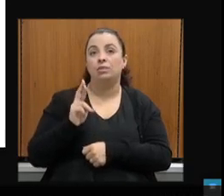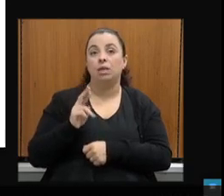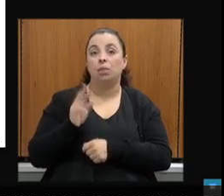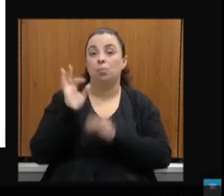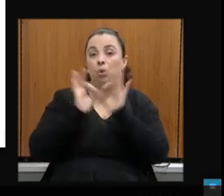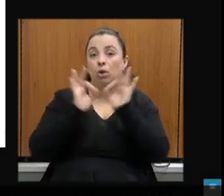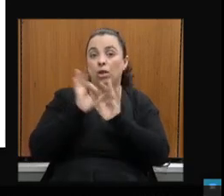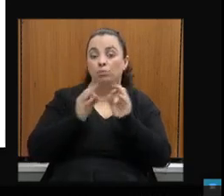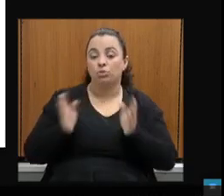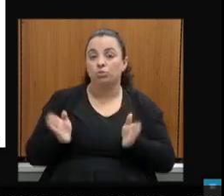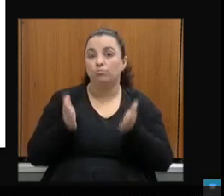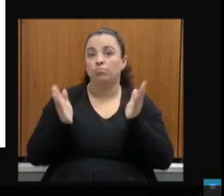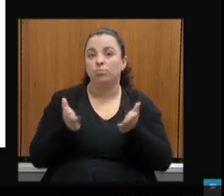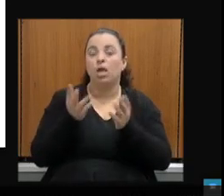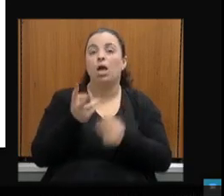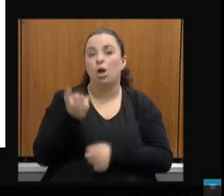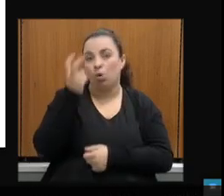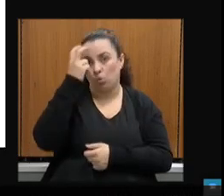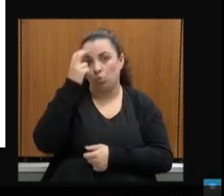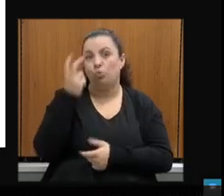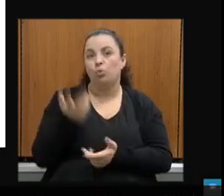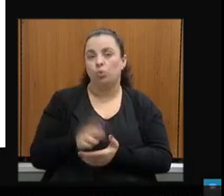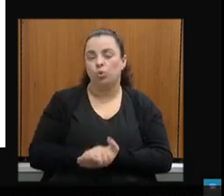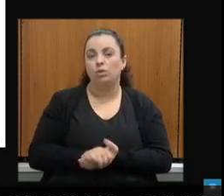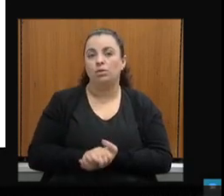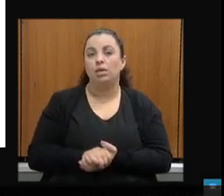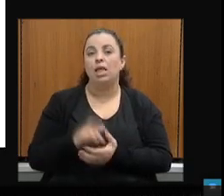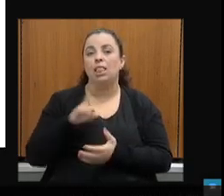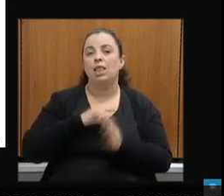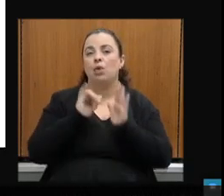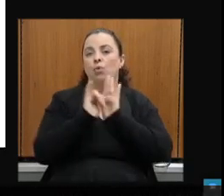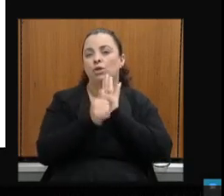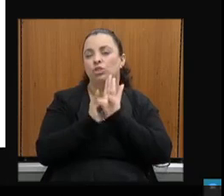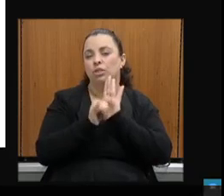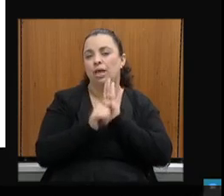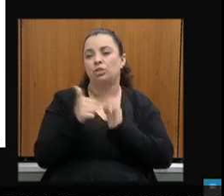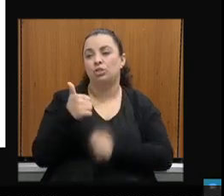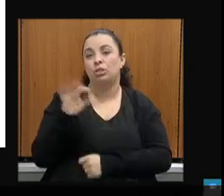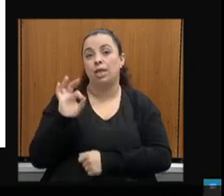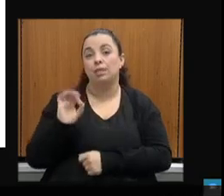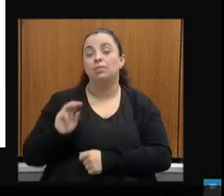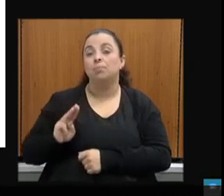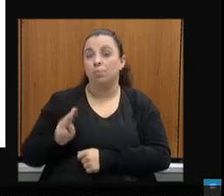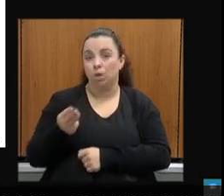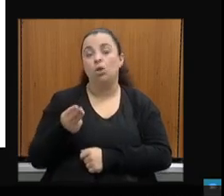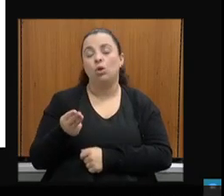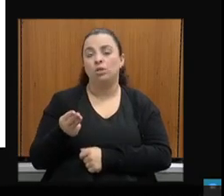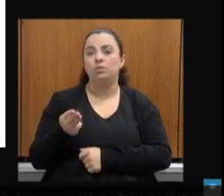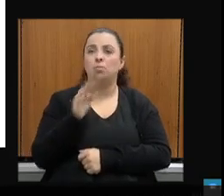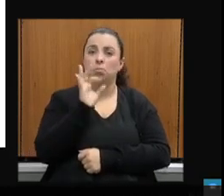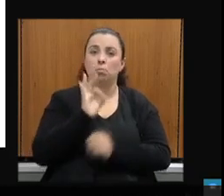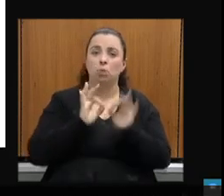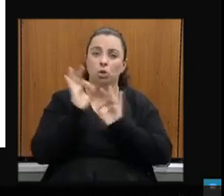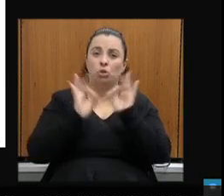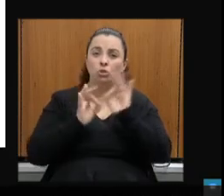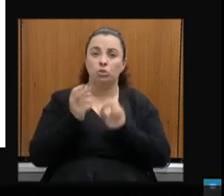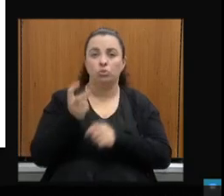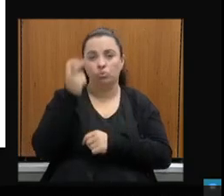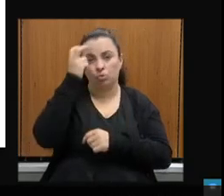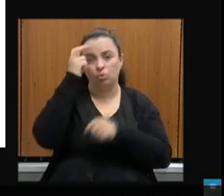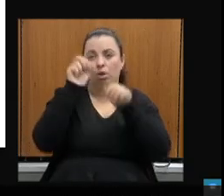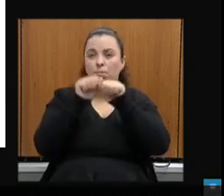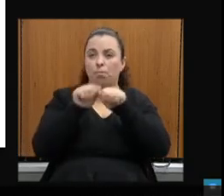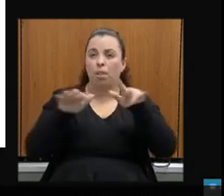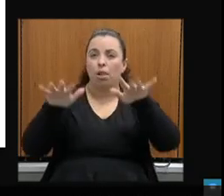daqui né temos um edital em andamento de 10 milhões para projectos culturais espalhados em todo o estado